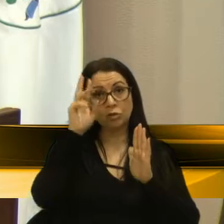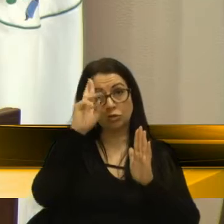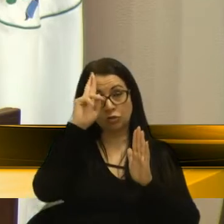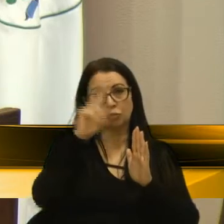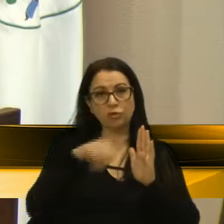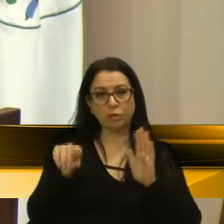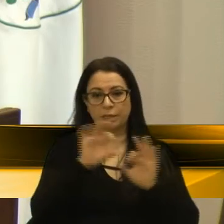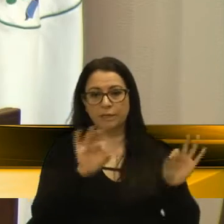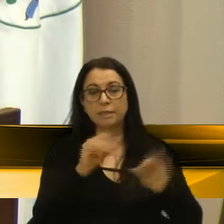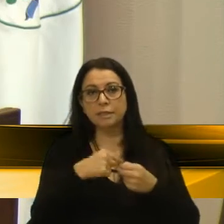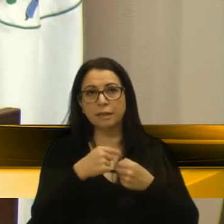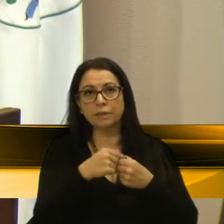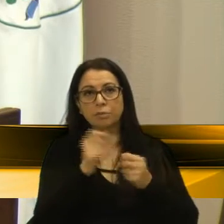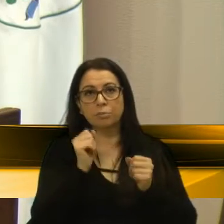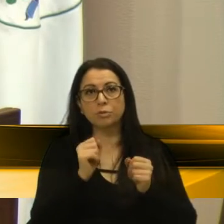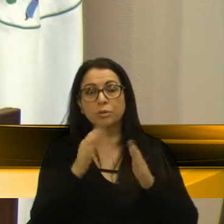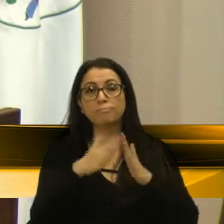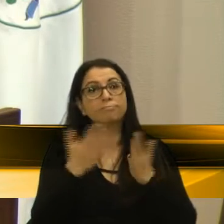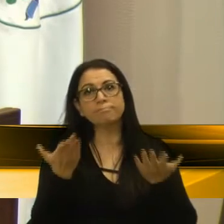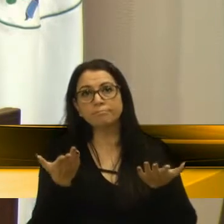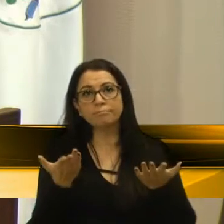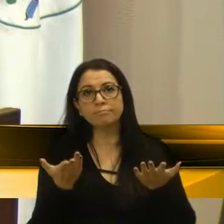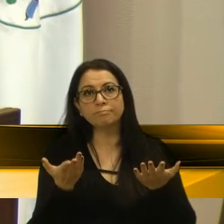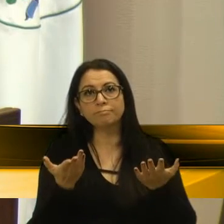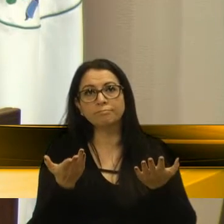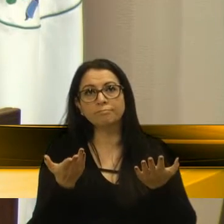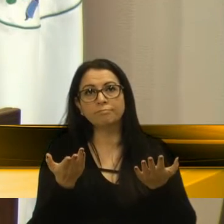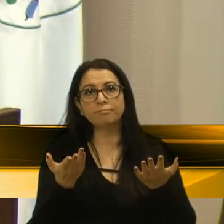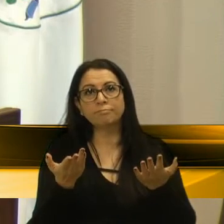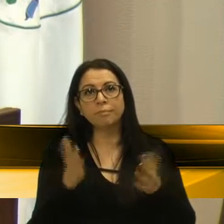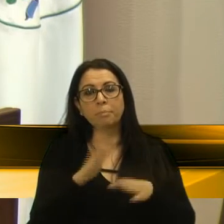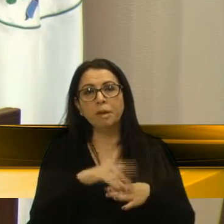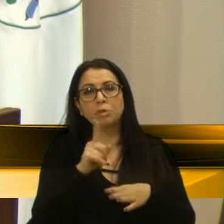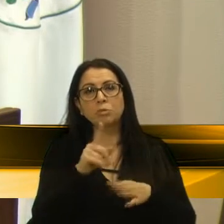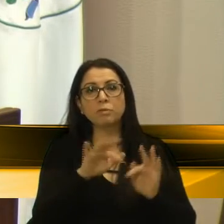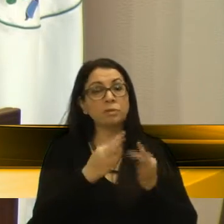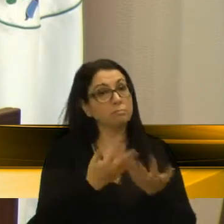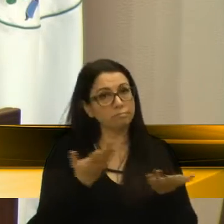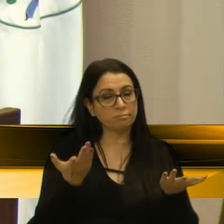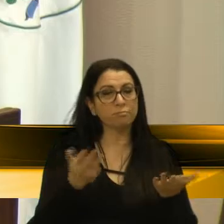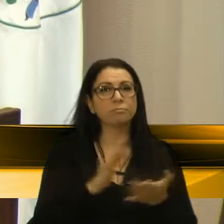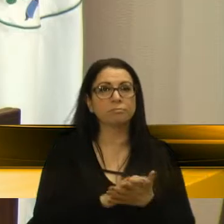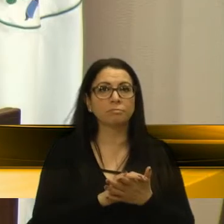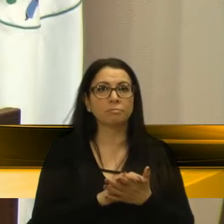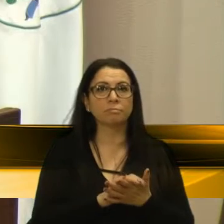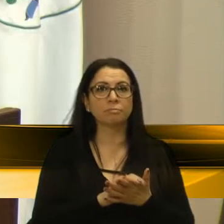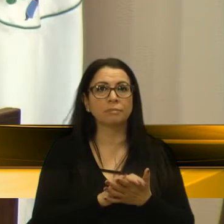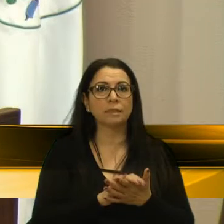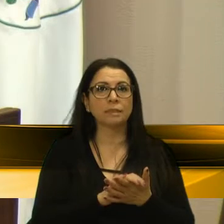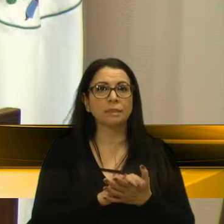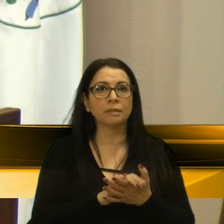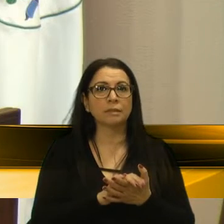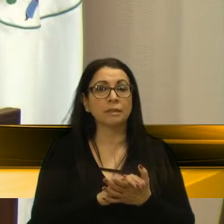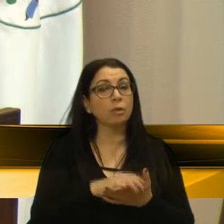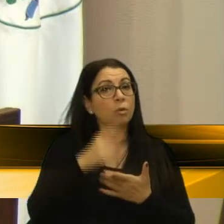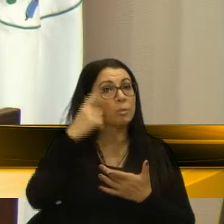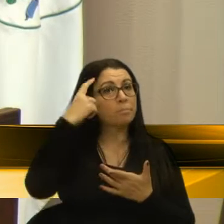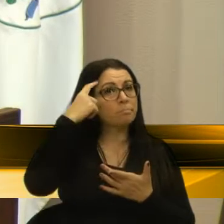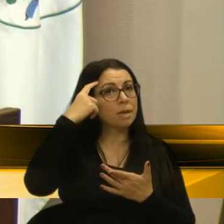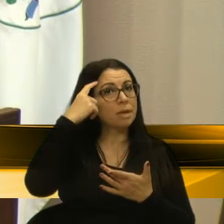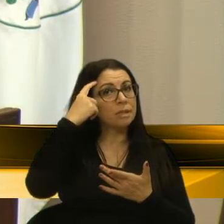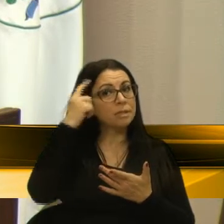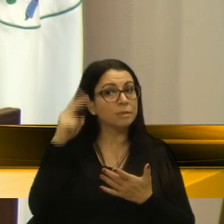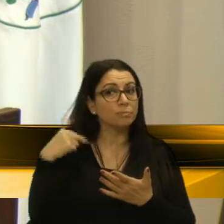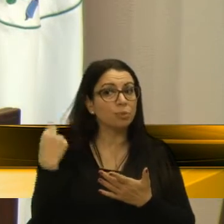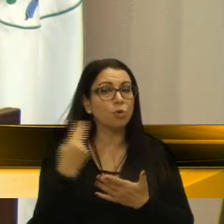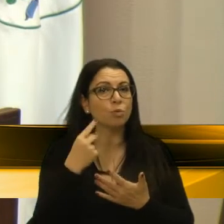ter casas com mais de uma família, enfim. Mas é o pensamento nosso que tem